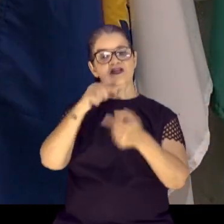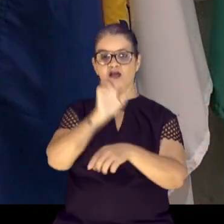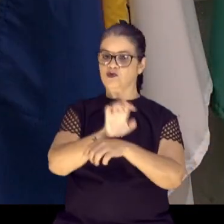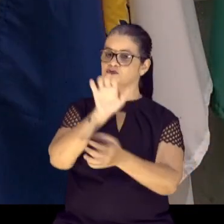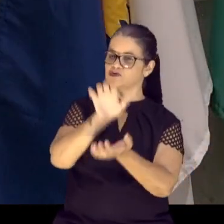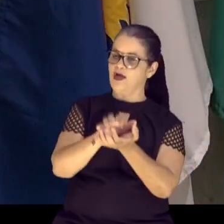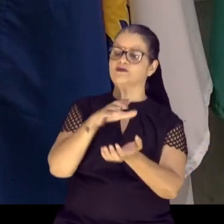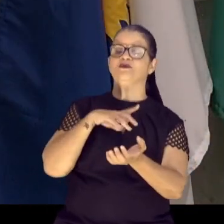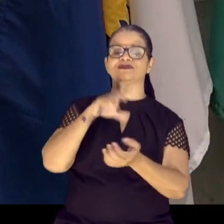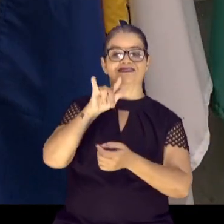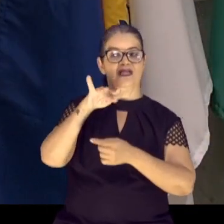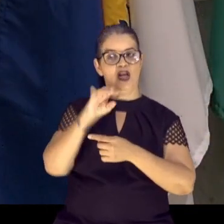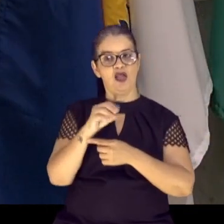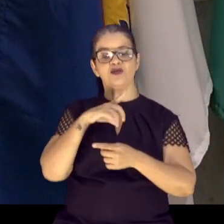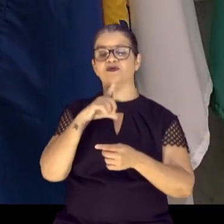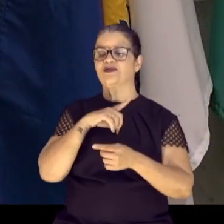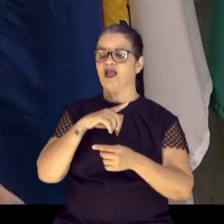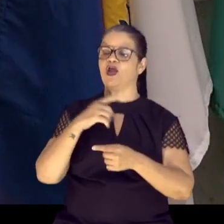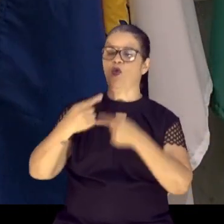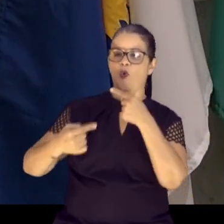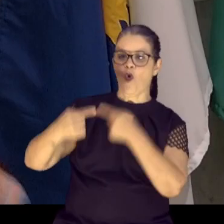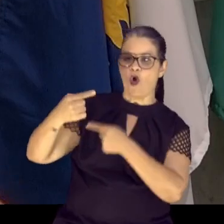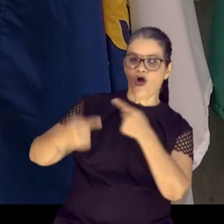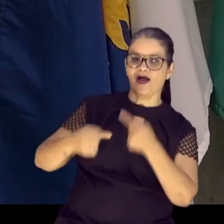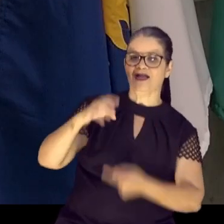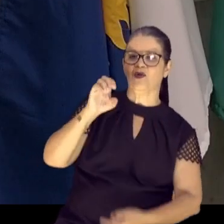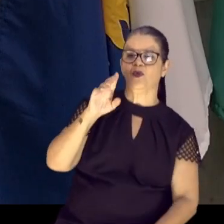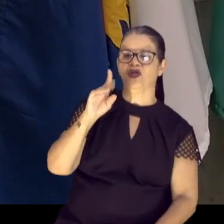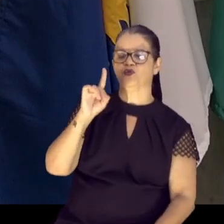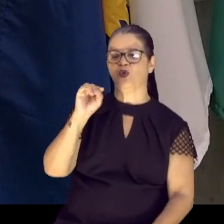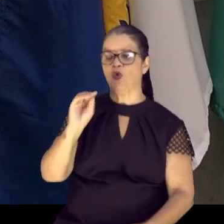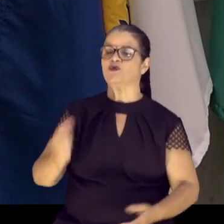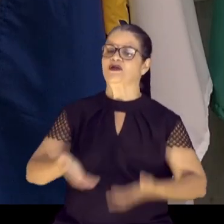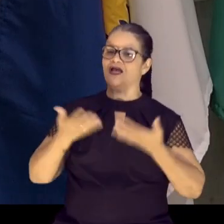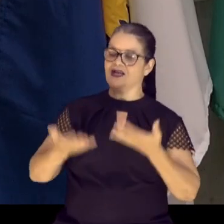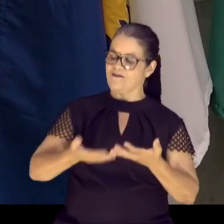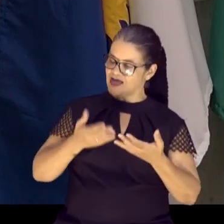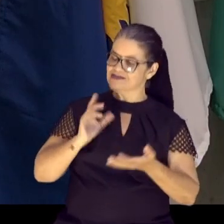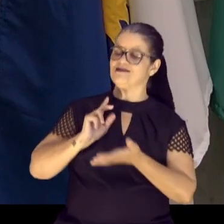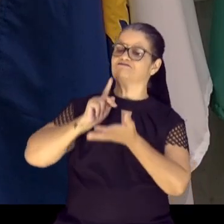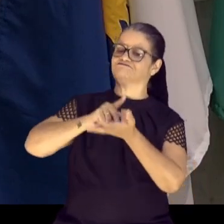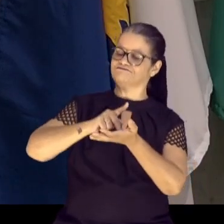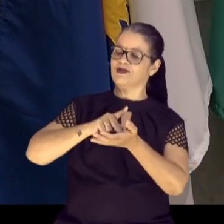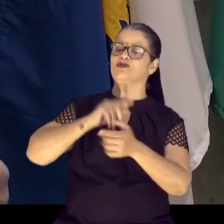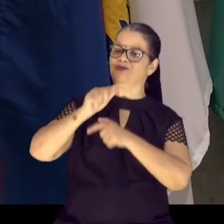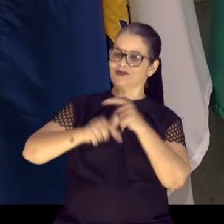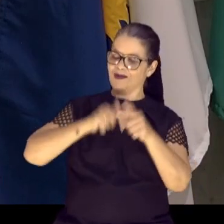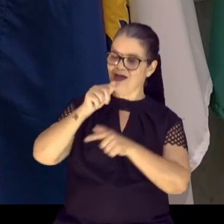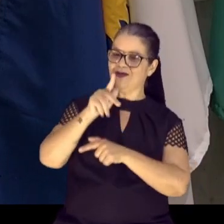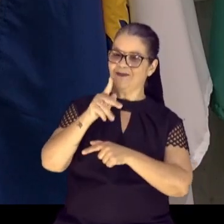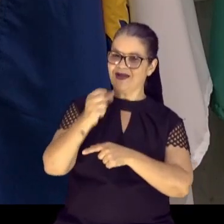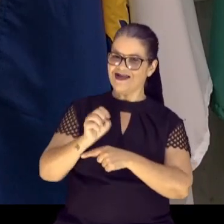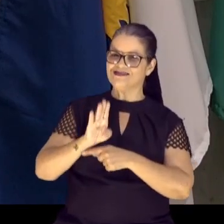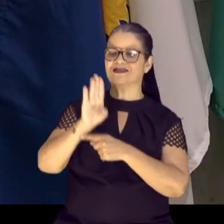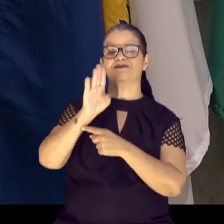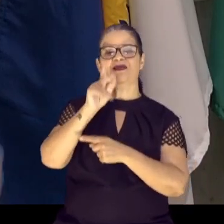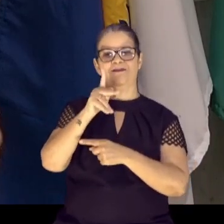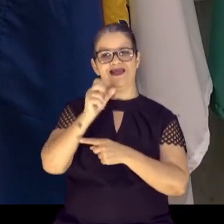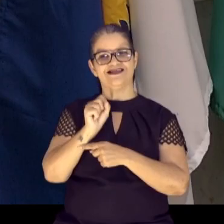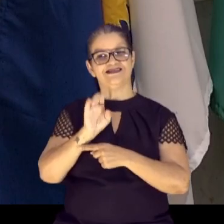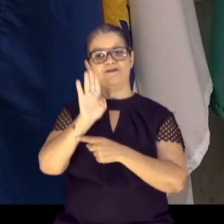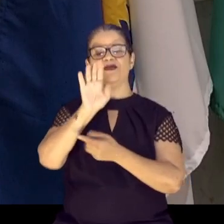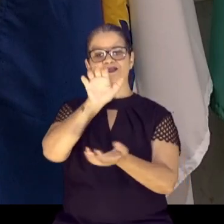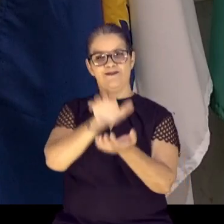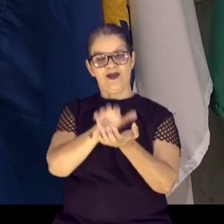um grande concorrente, Eudoro, na animação e no ímpeto da condução do PSB, para o PSB de Pernambuco